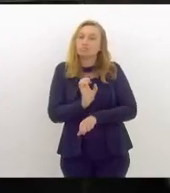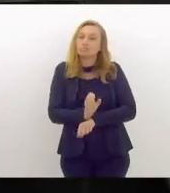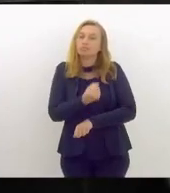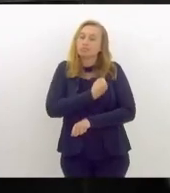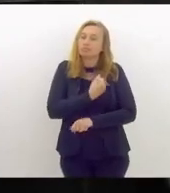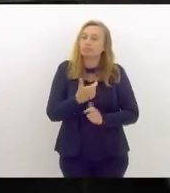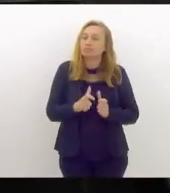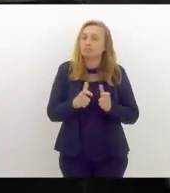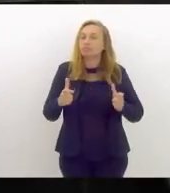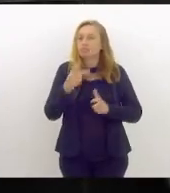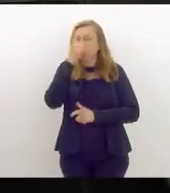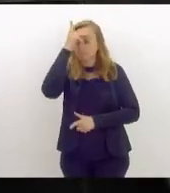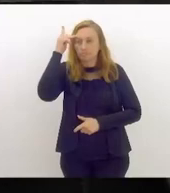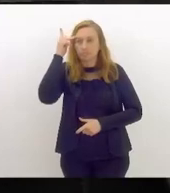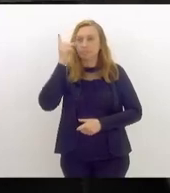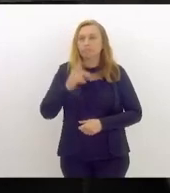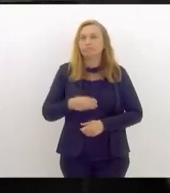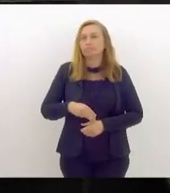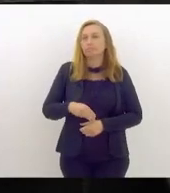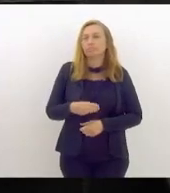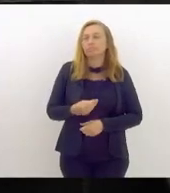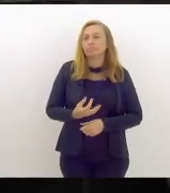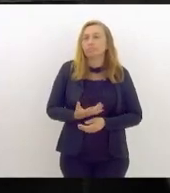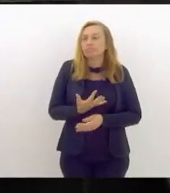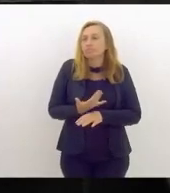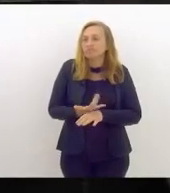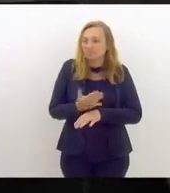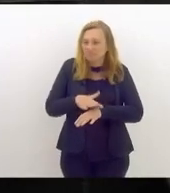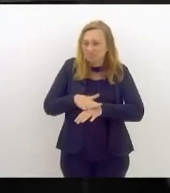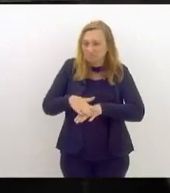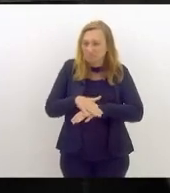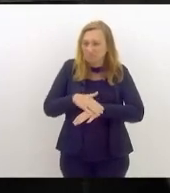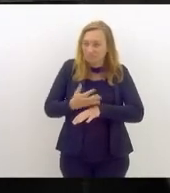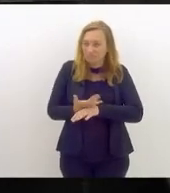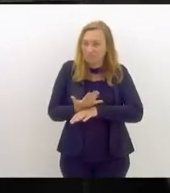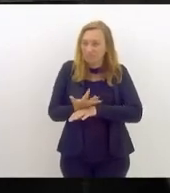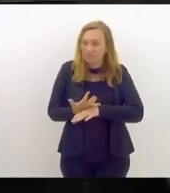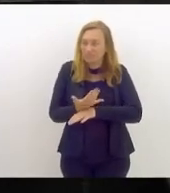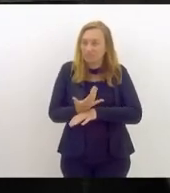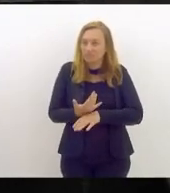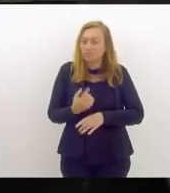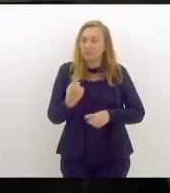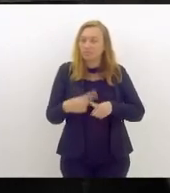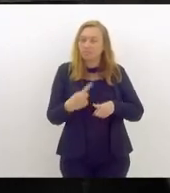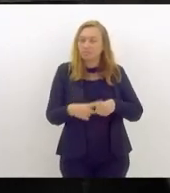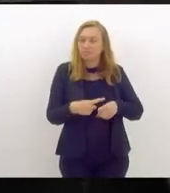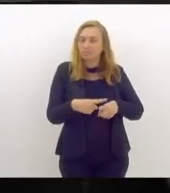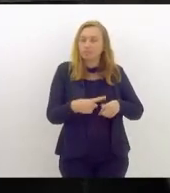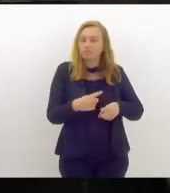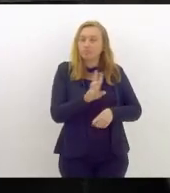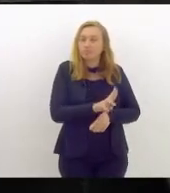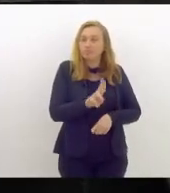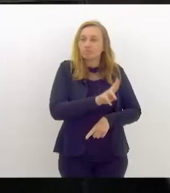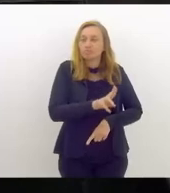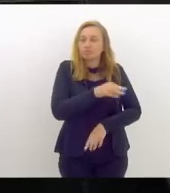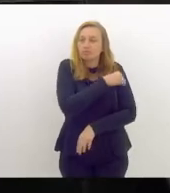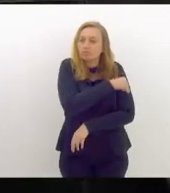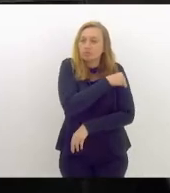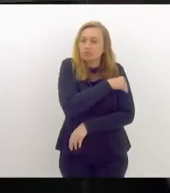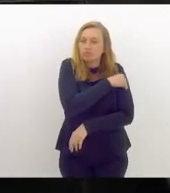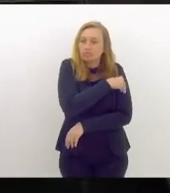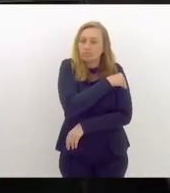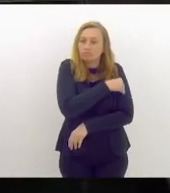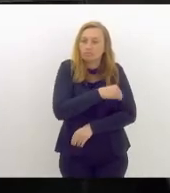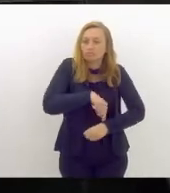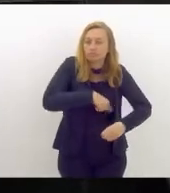número de pessoas queimadas porque tentavam fazer uma comida de uma maneira completamente insegura